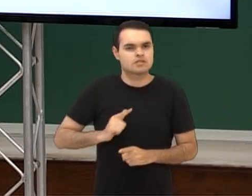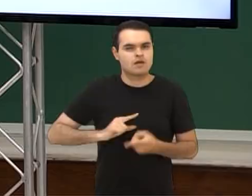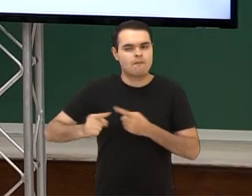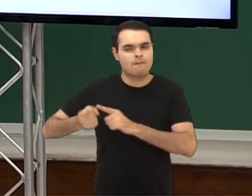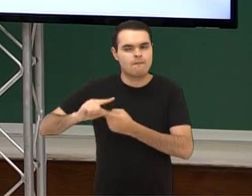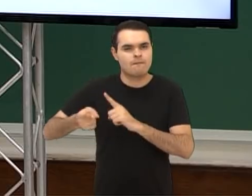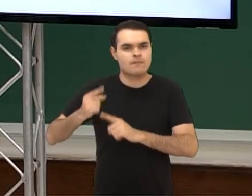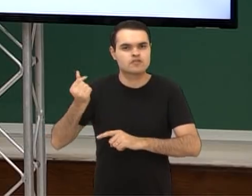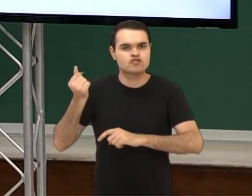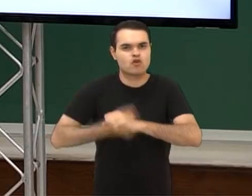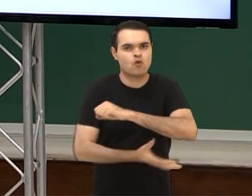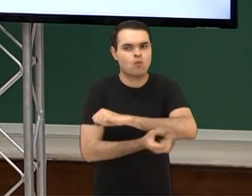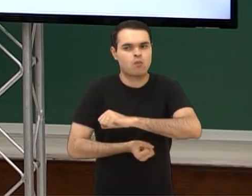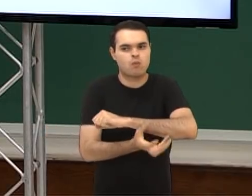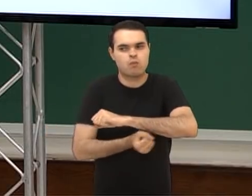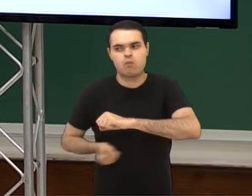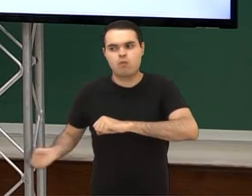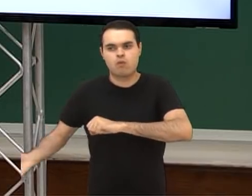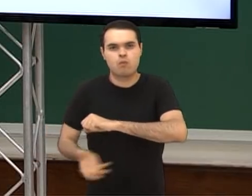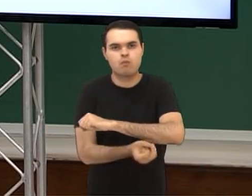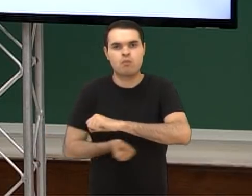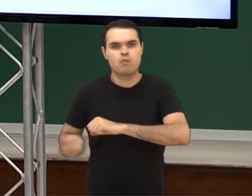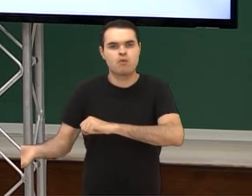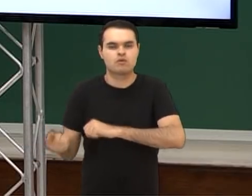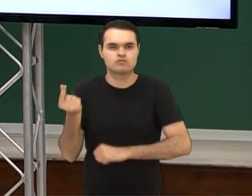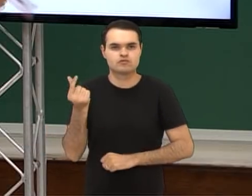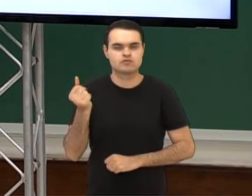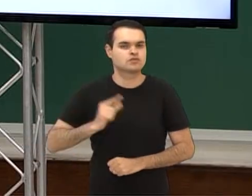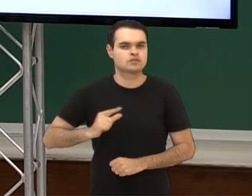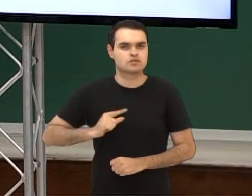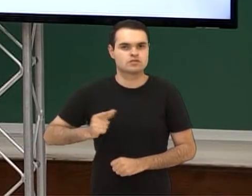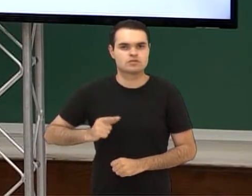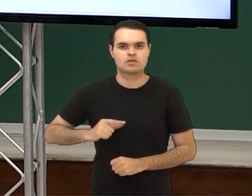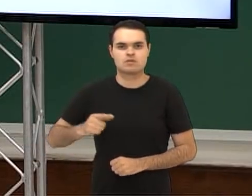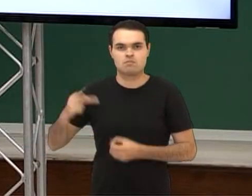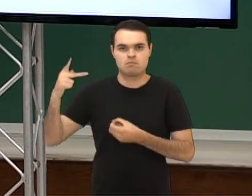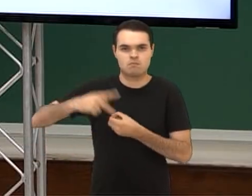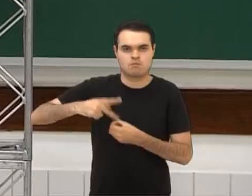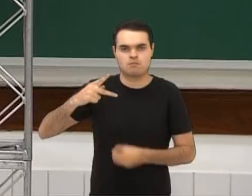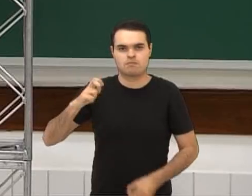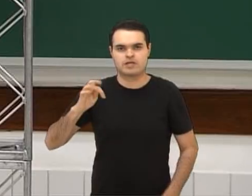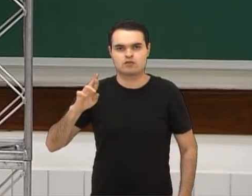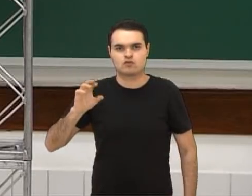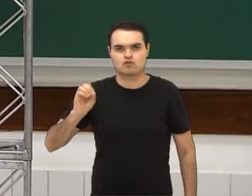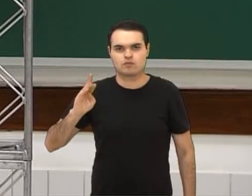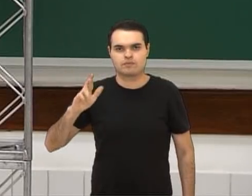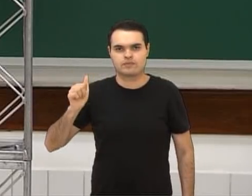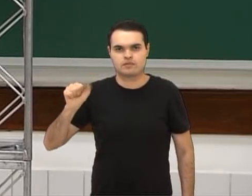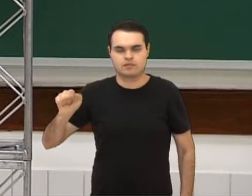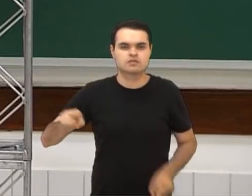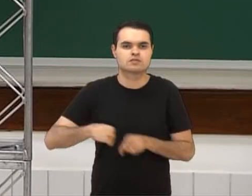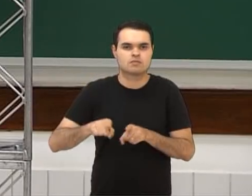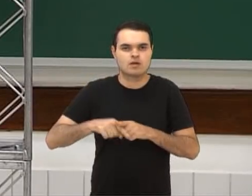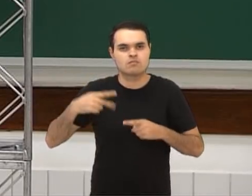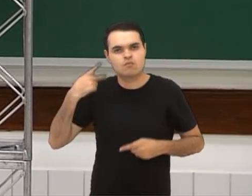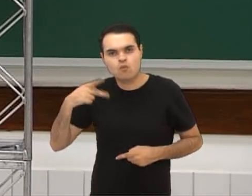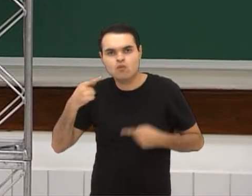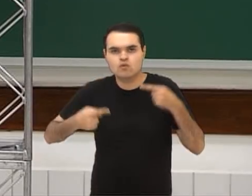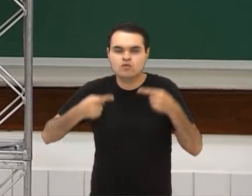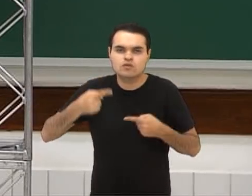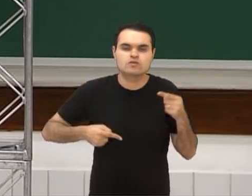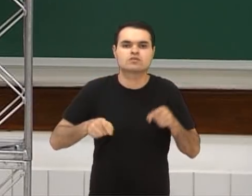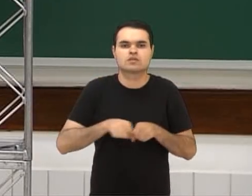de lavagem e desvio de dinheiro envolvendo Petrobras, políticos e grandes empreiteiras,